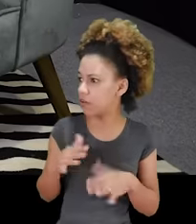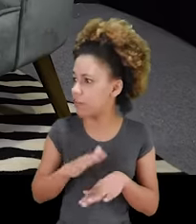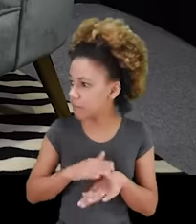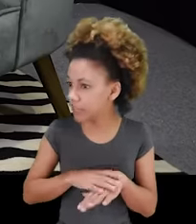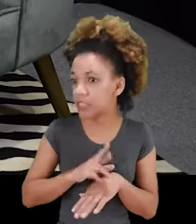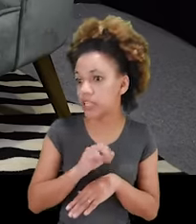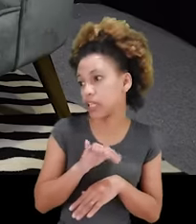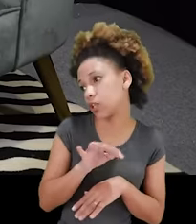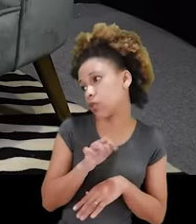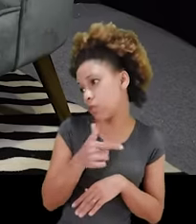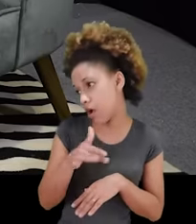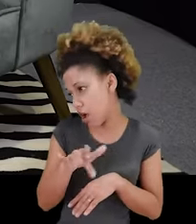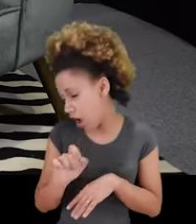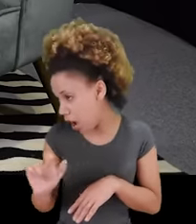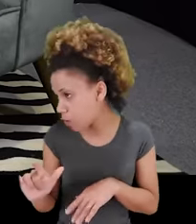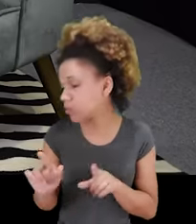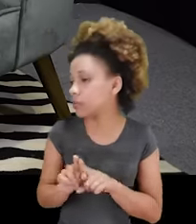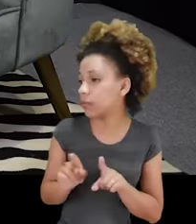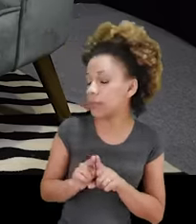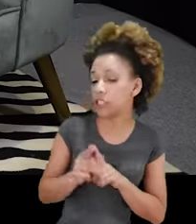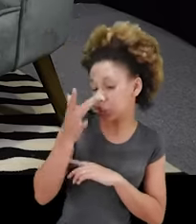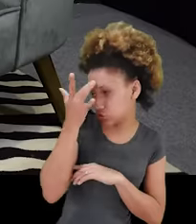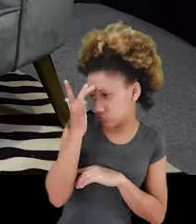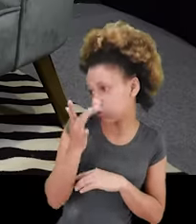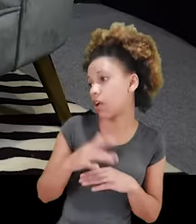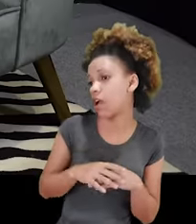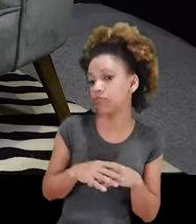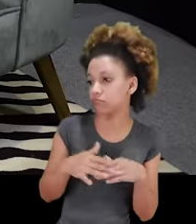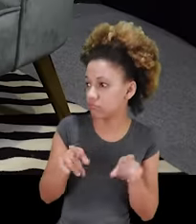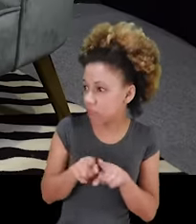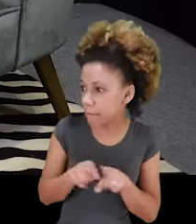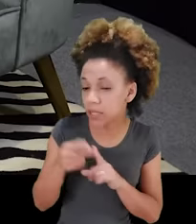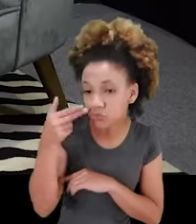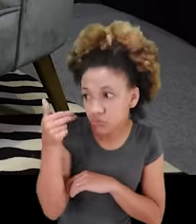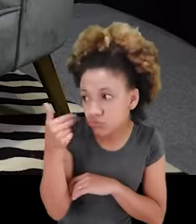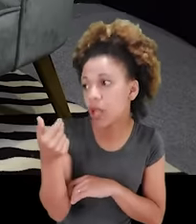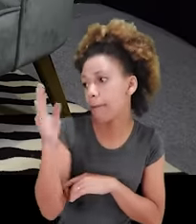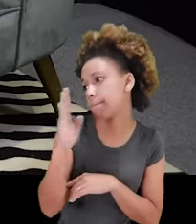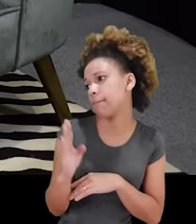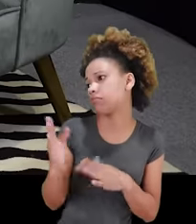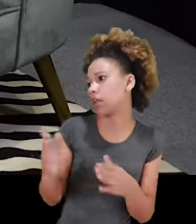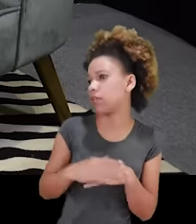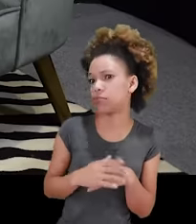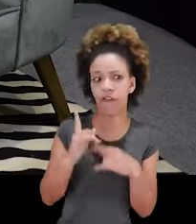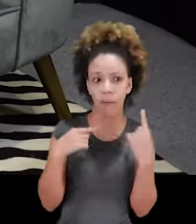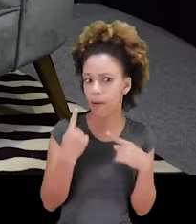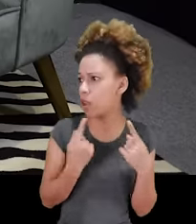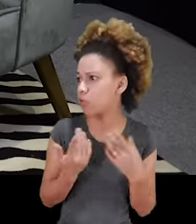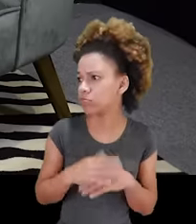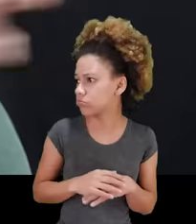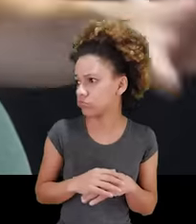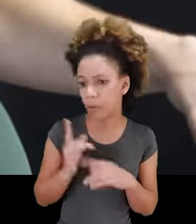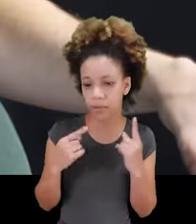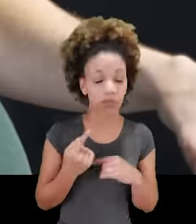rituais. Sim. E as tradições dos indígenas brasileiros, mas que eram aquelas danças, aquela coisa. E de repente o português ficou maluco. O português ficou